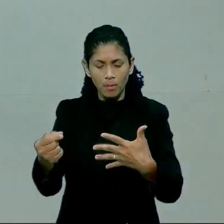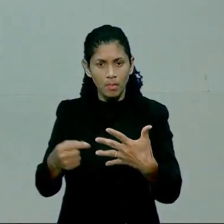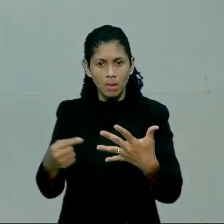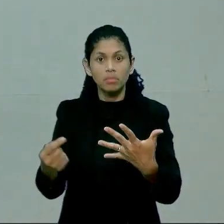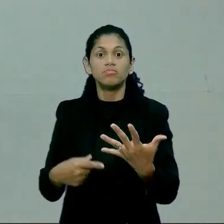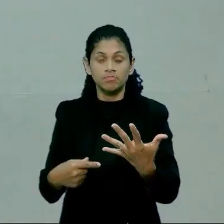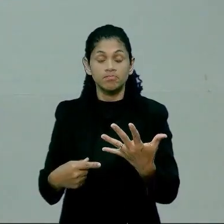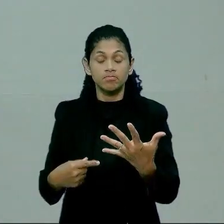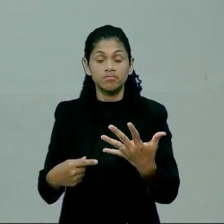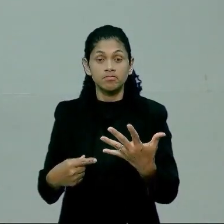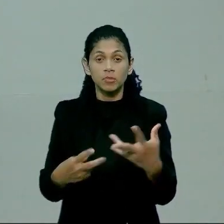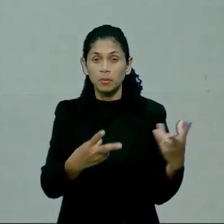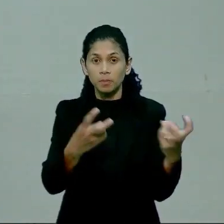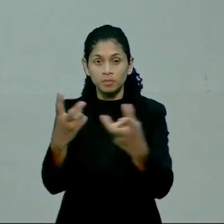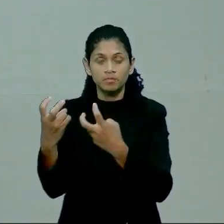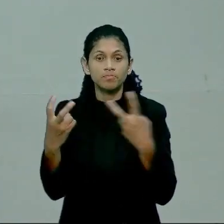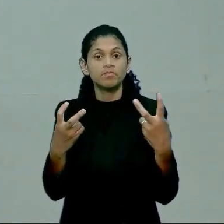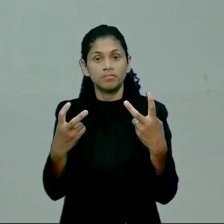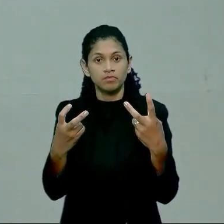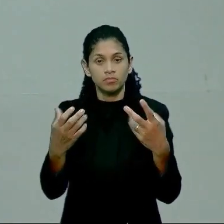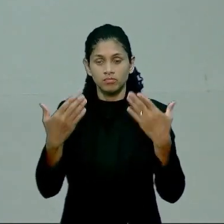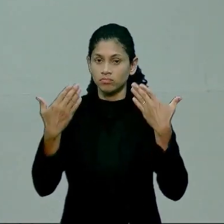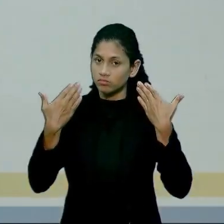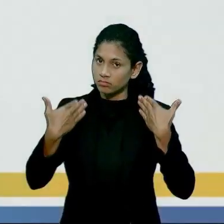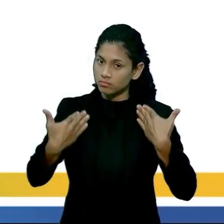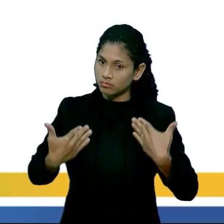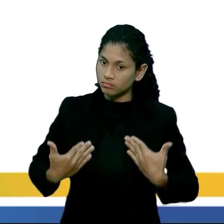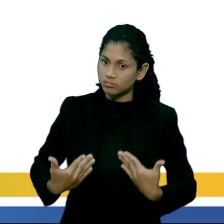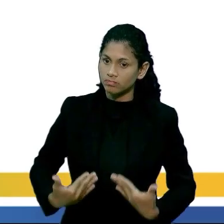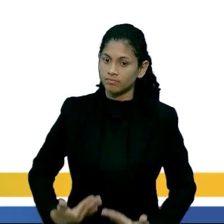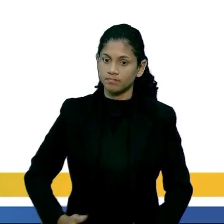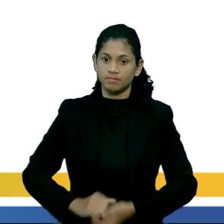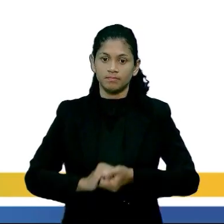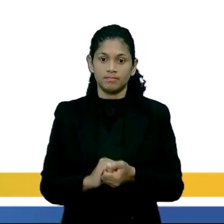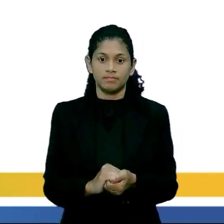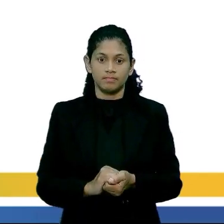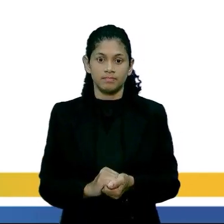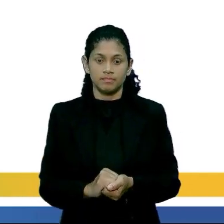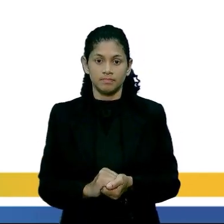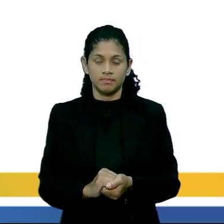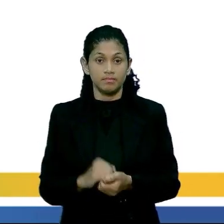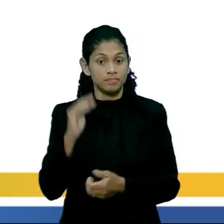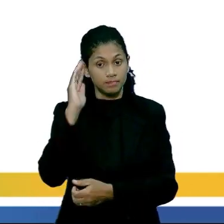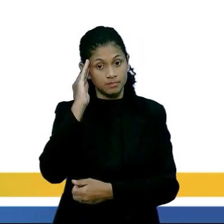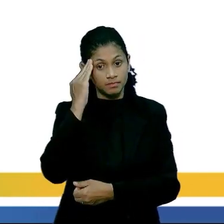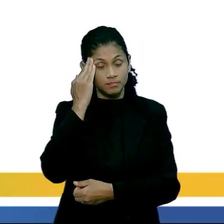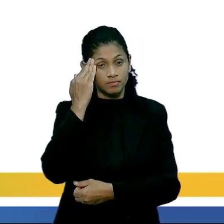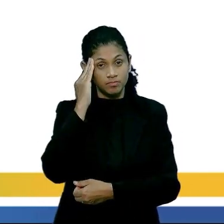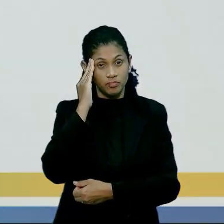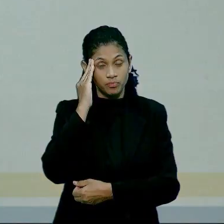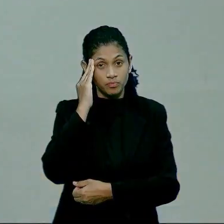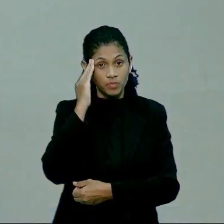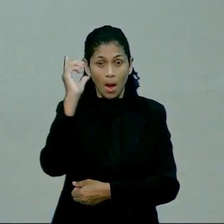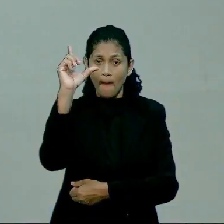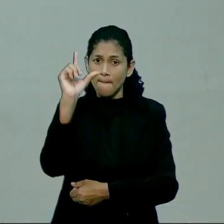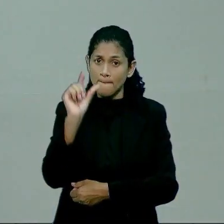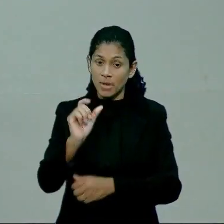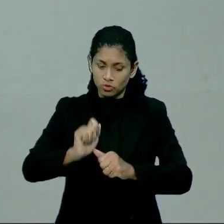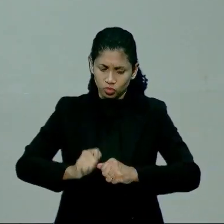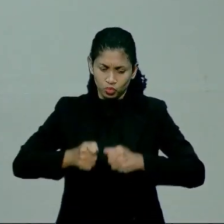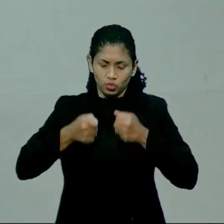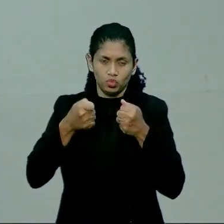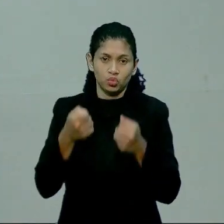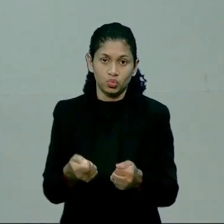da percepção anatômica corporal. Tranquilo? Belezinha? E aí a gente entende que menos esforços, mais resultados, porque